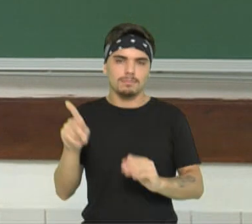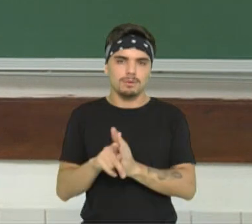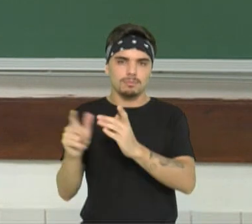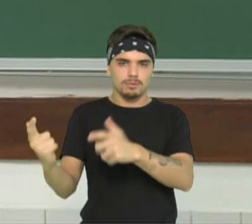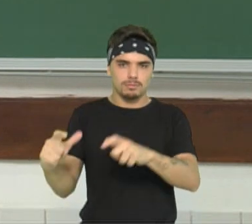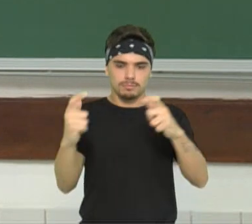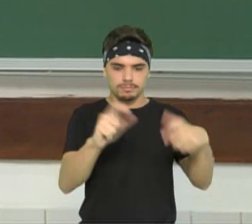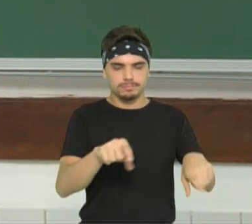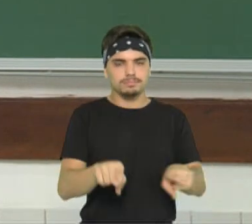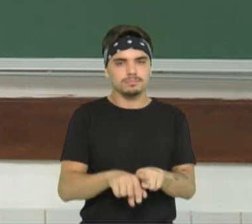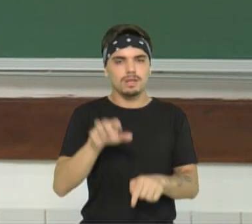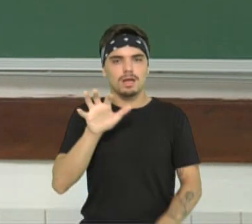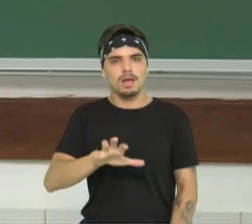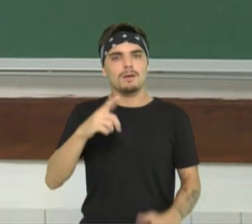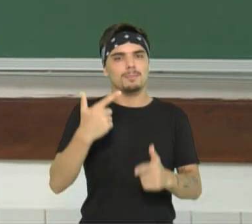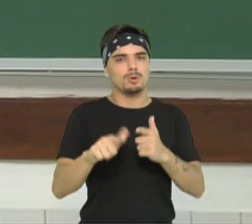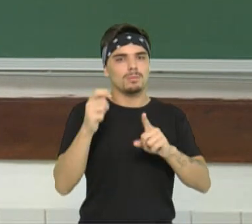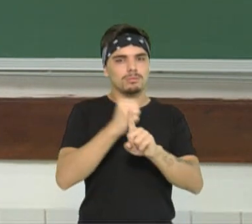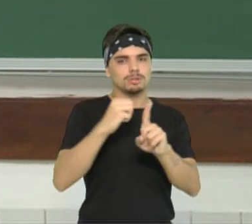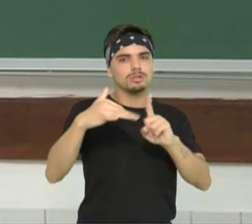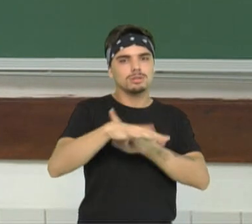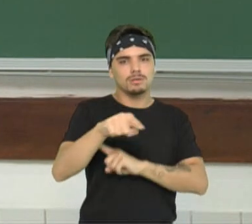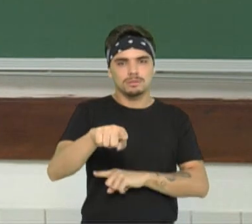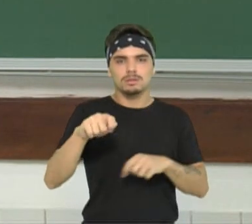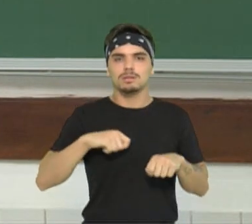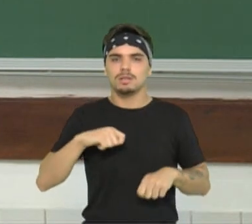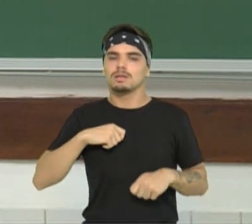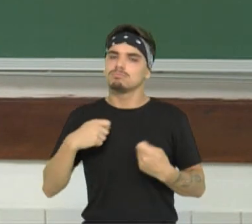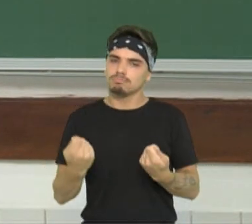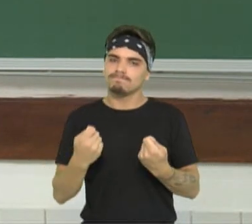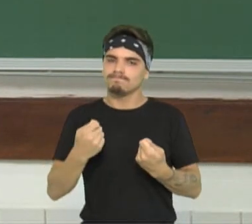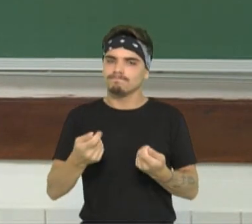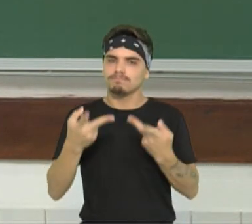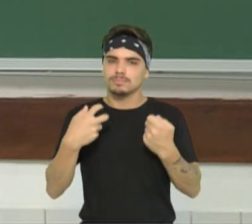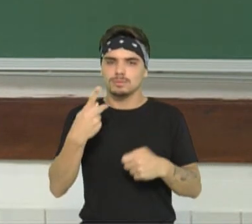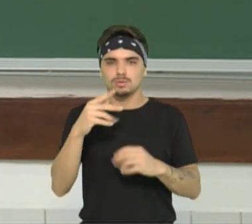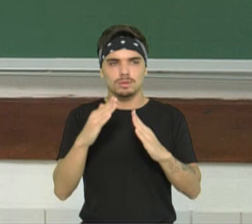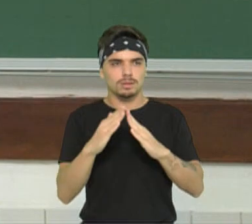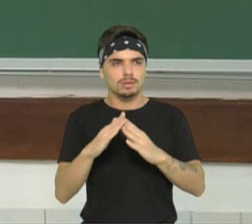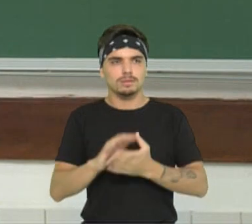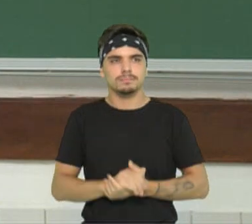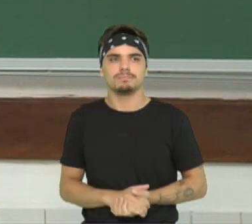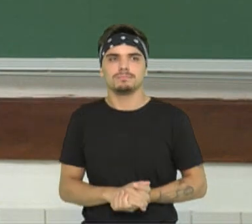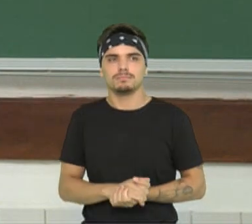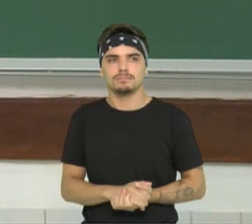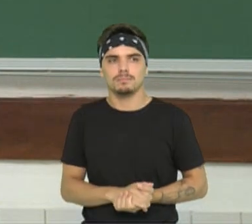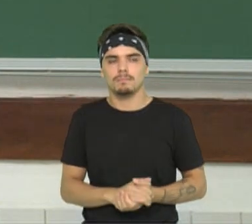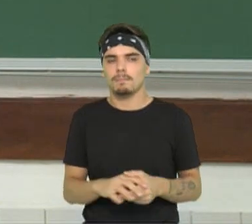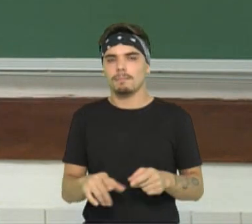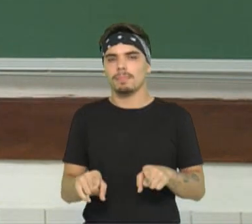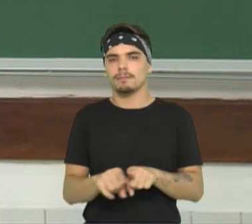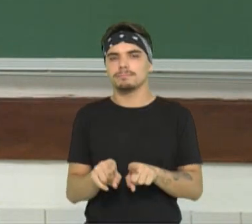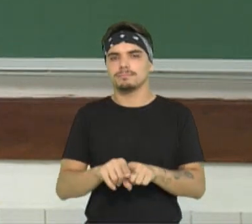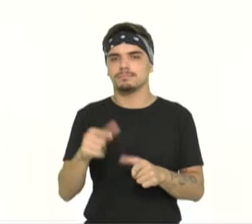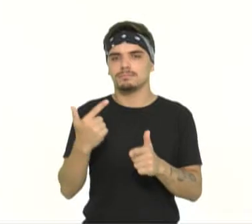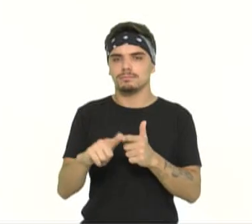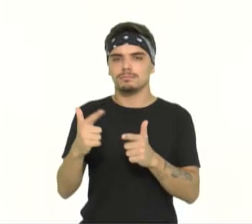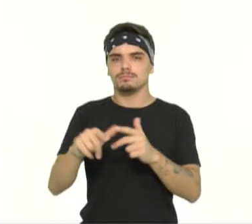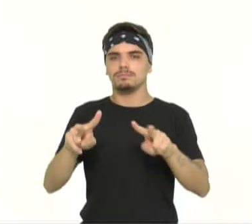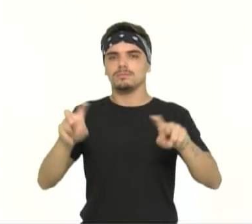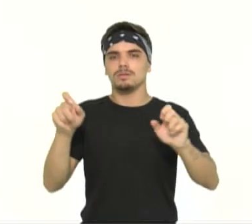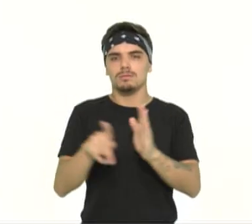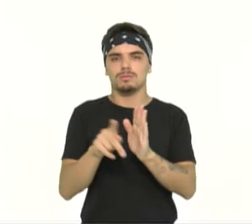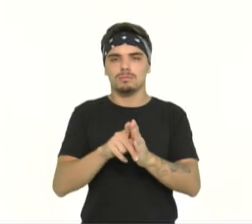espaço. Então, isso é um problema social que você pode constatar aí onde você vive. Nós também temos um problema relacionado ao